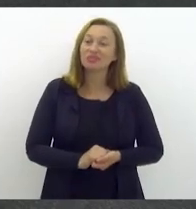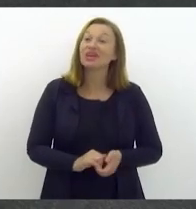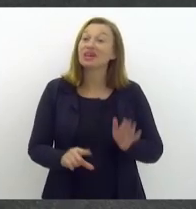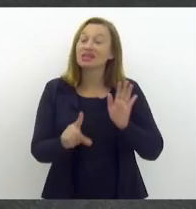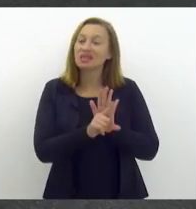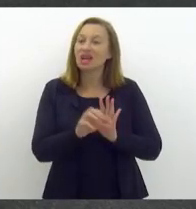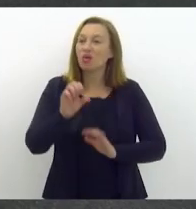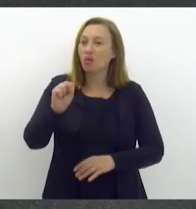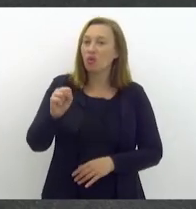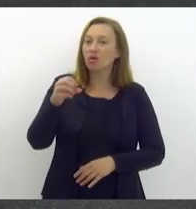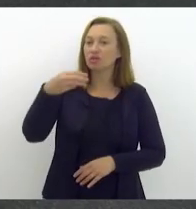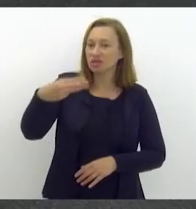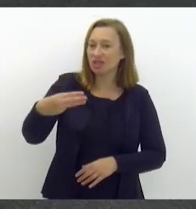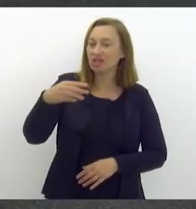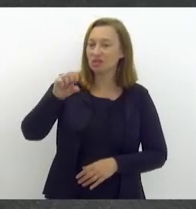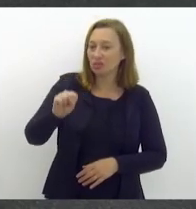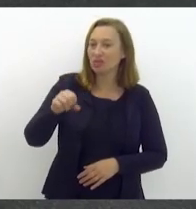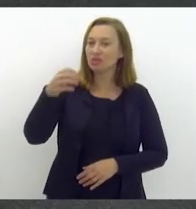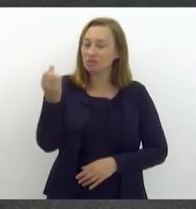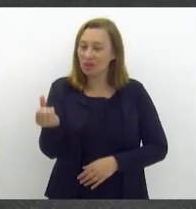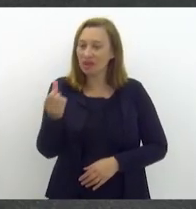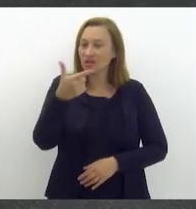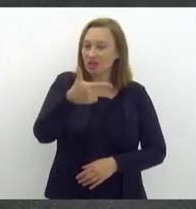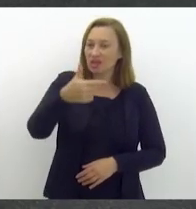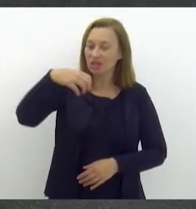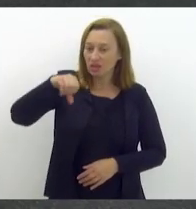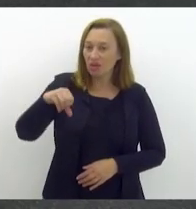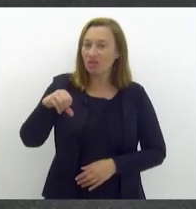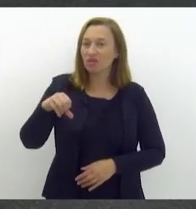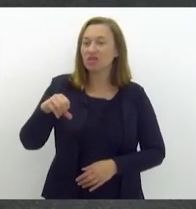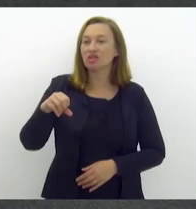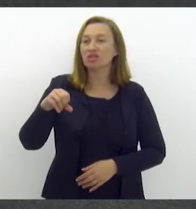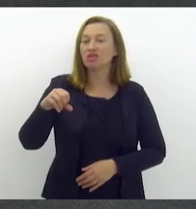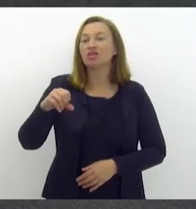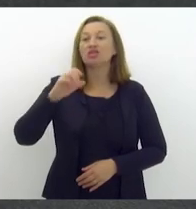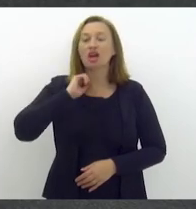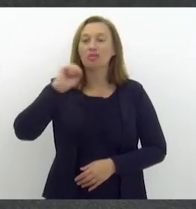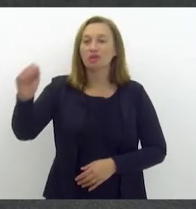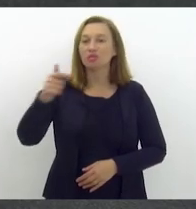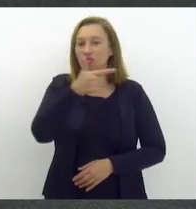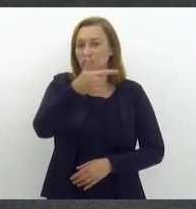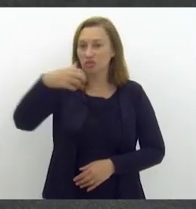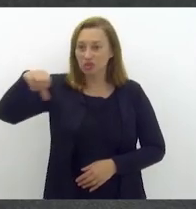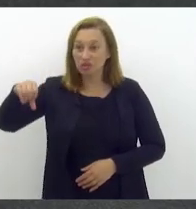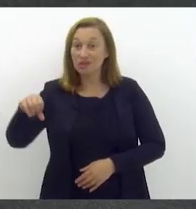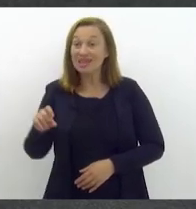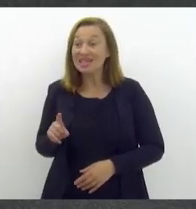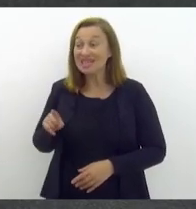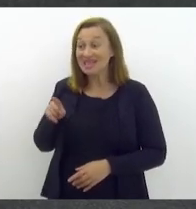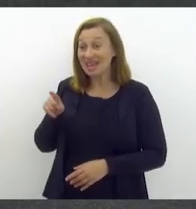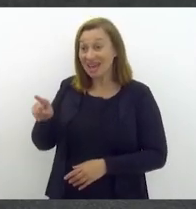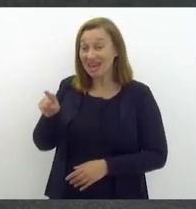Lei 8386, de 29 de abril de 2019, e que